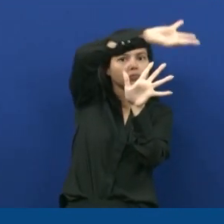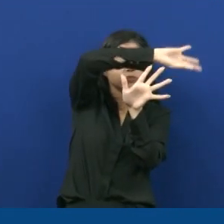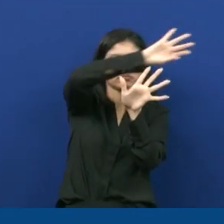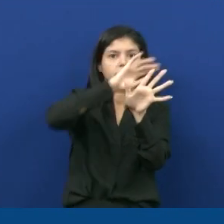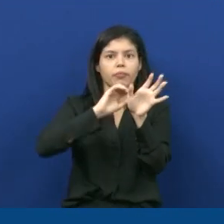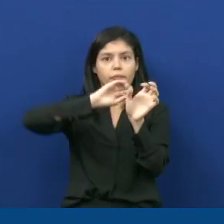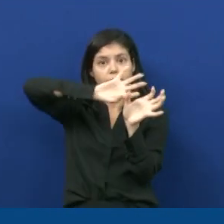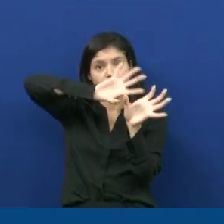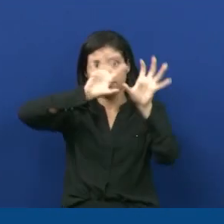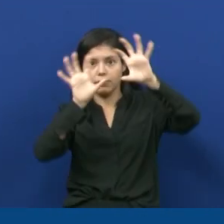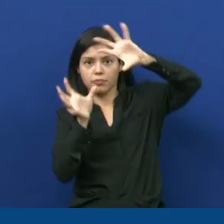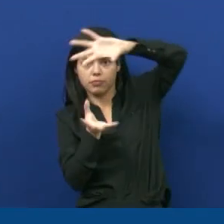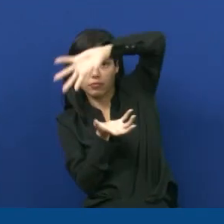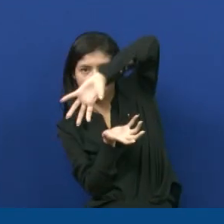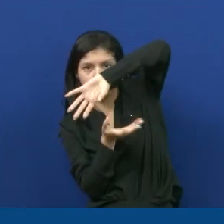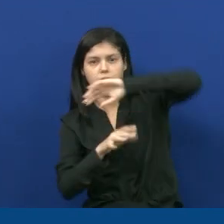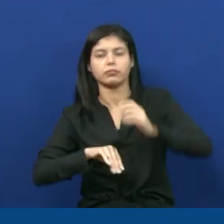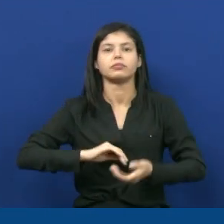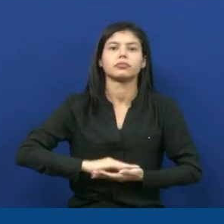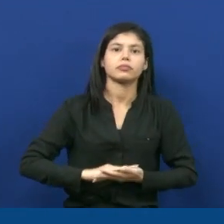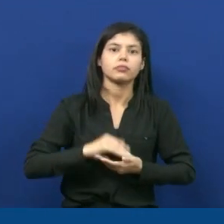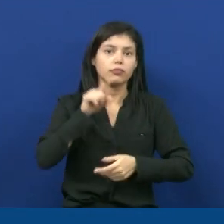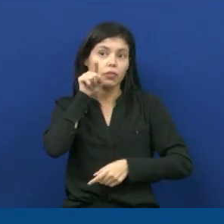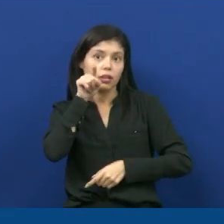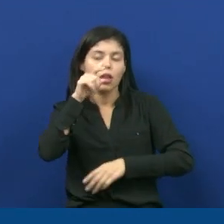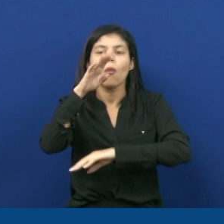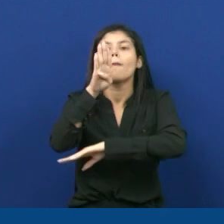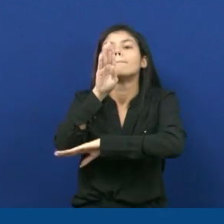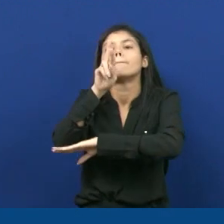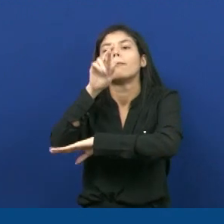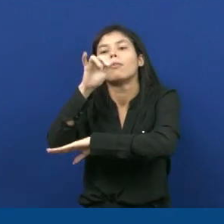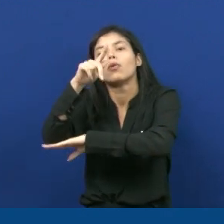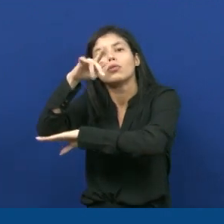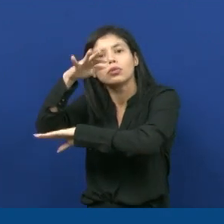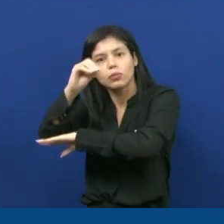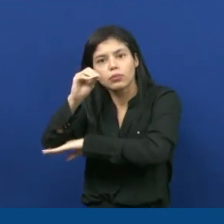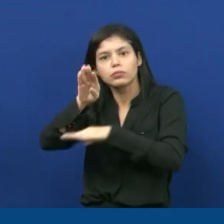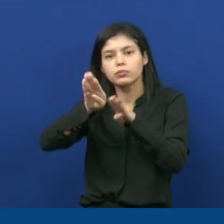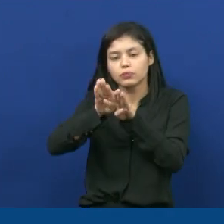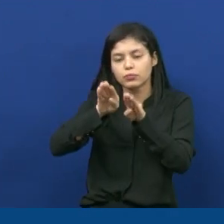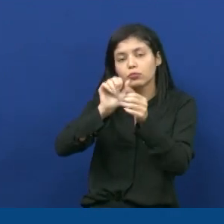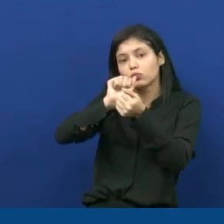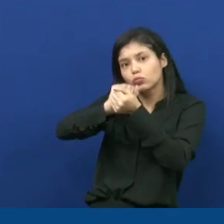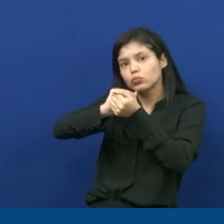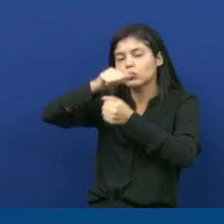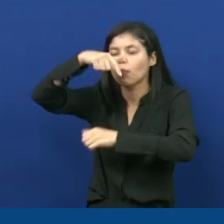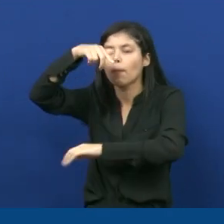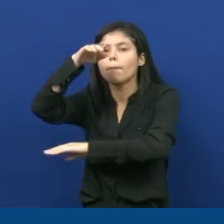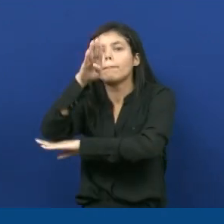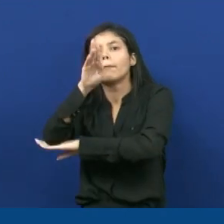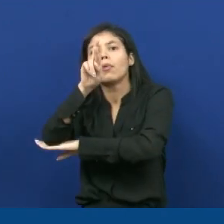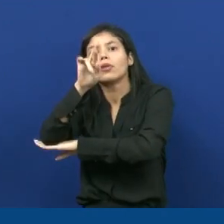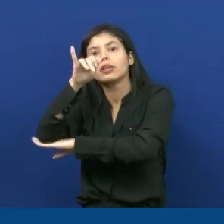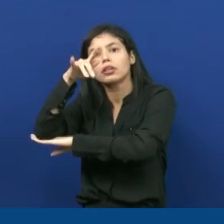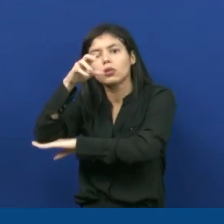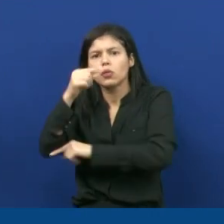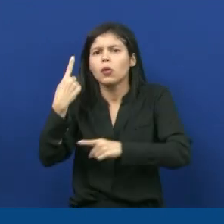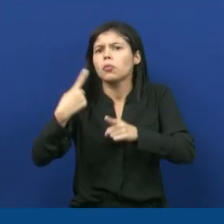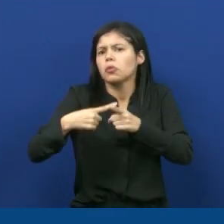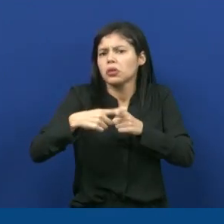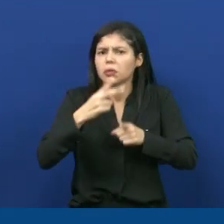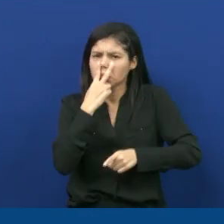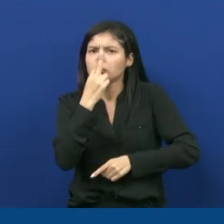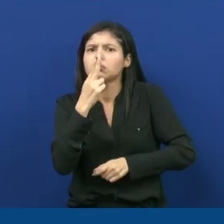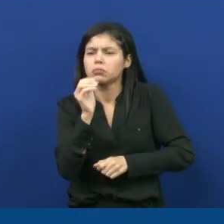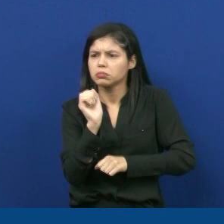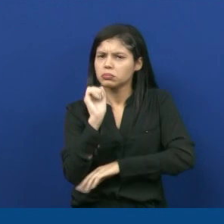de cabeça para baixo. Ali são os brônquios e os bronquíolos. Por que que o nosso pulmão parece essa